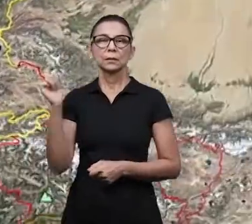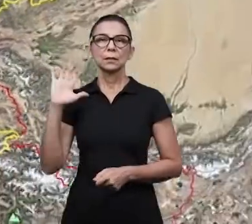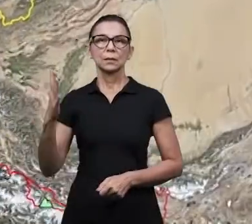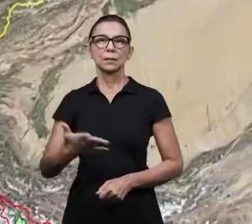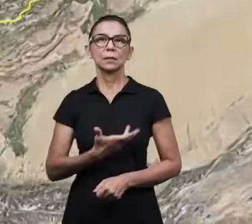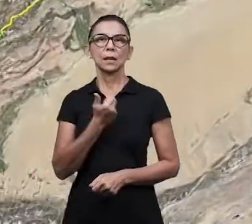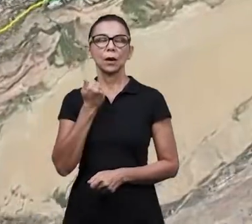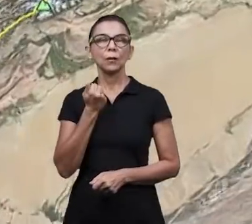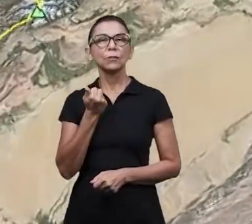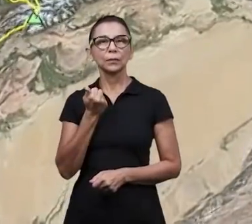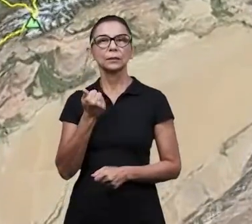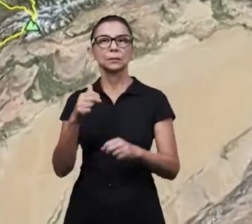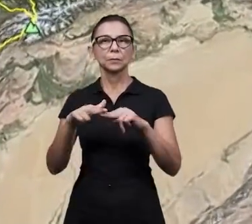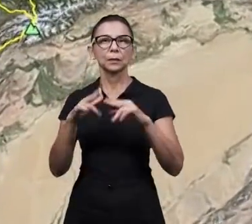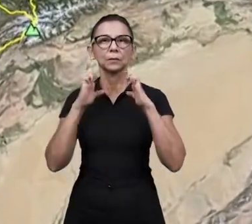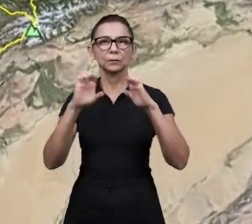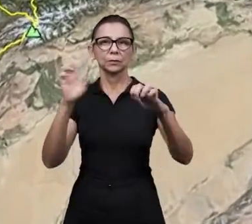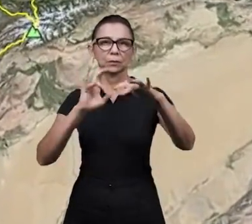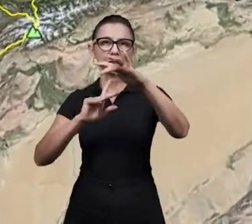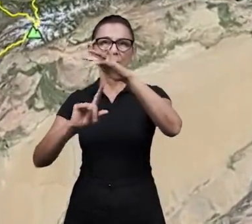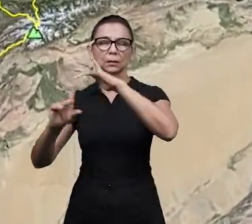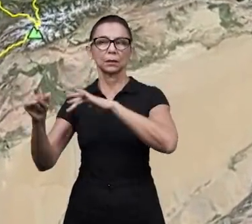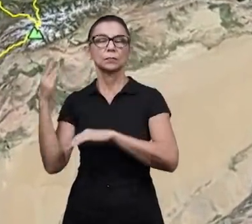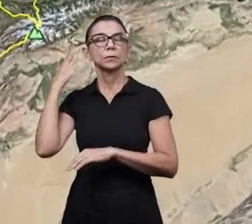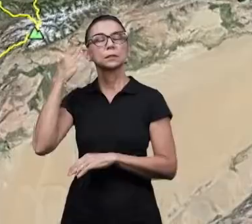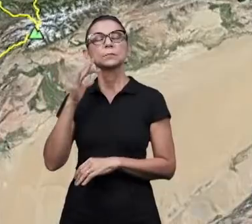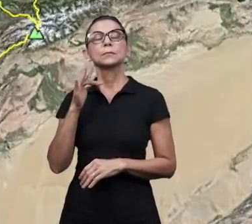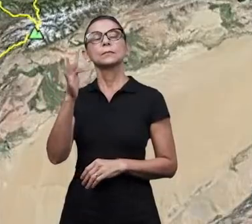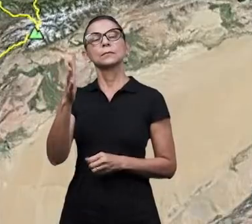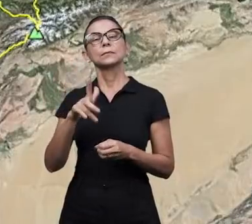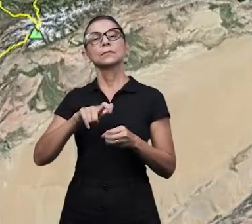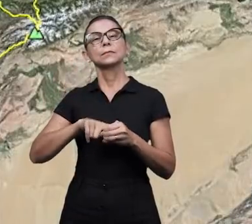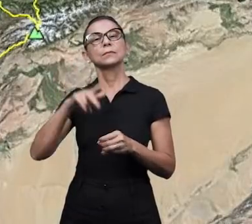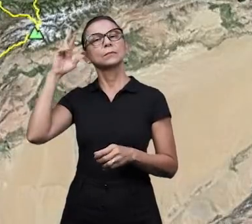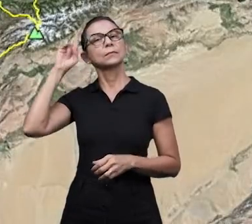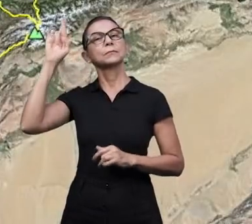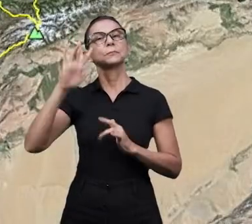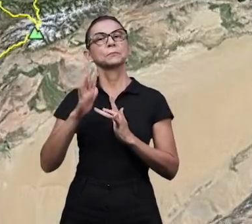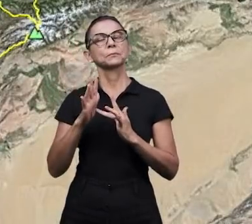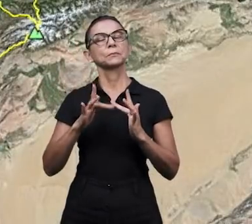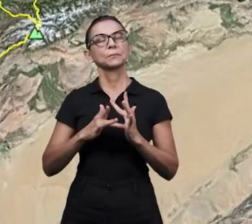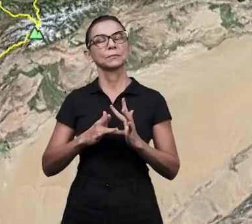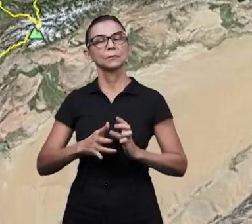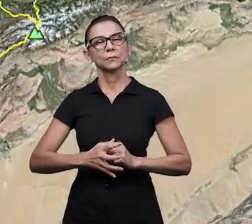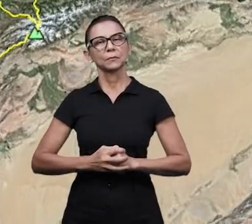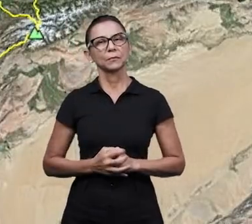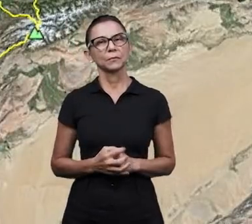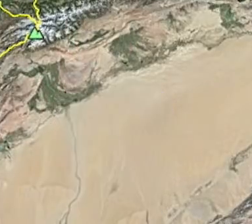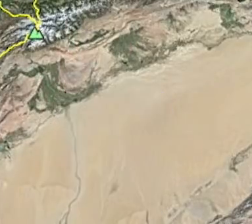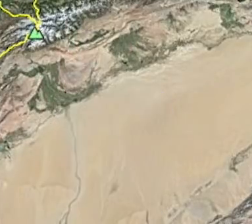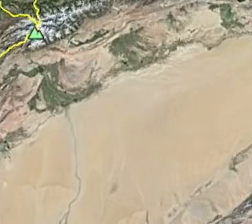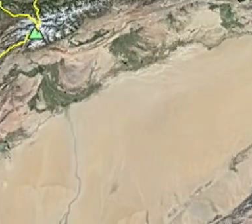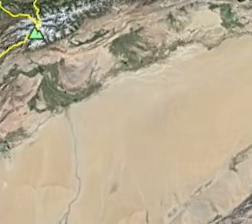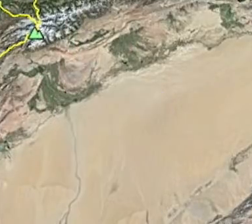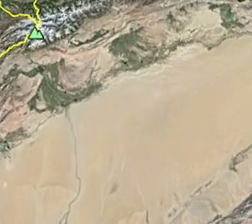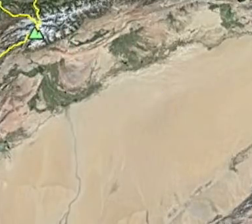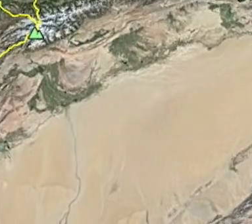pelo Evangelho eterno e pela mensagem da breve volta do Senhor Jesus.